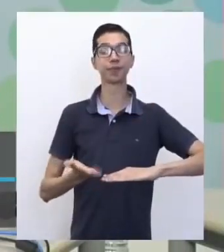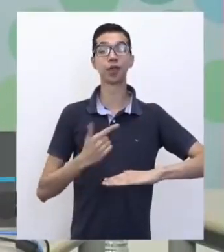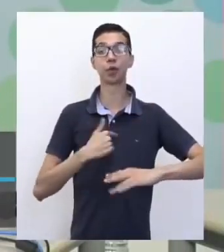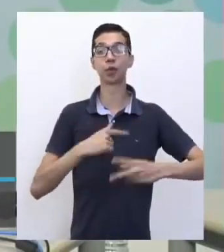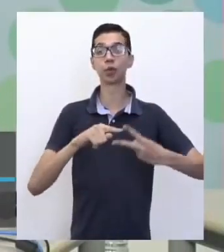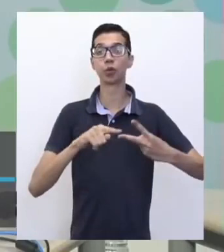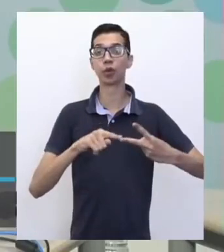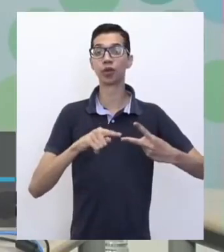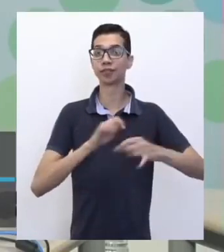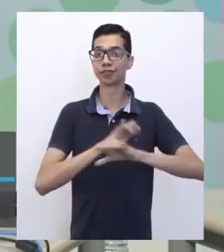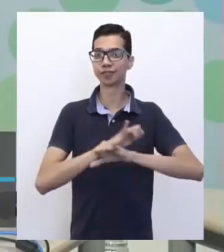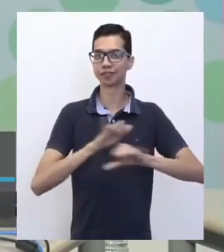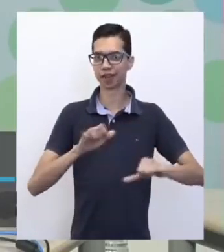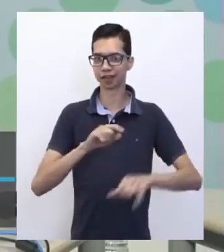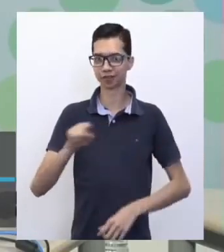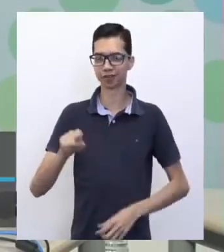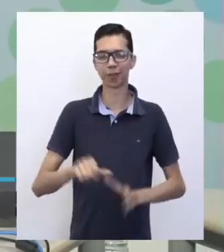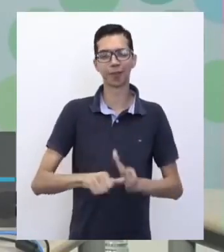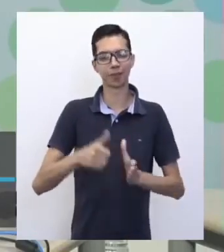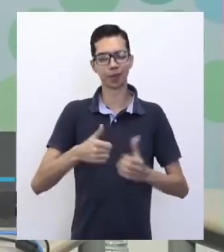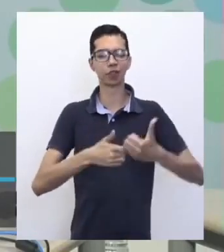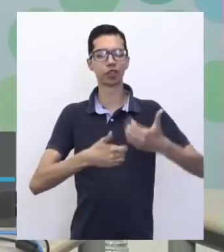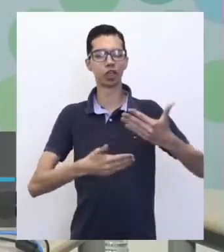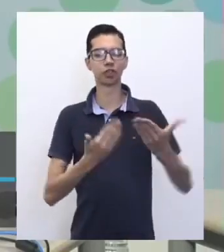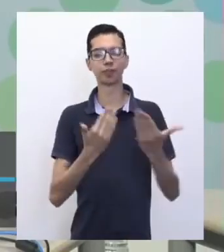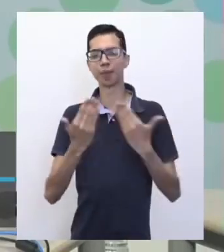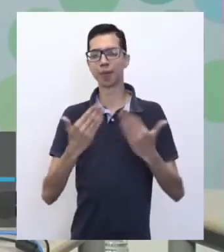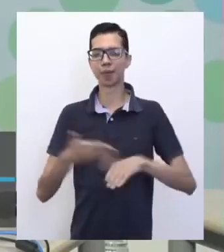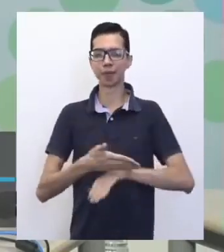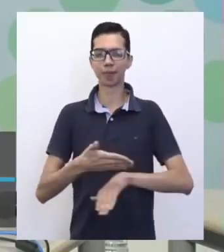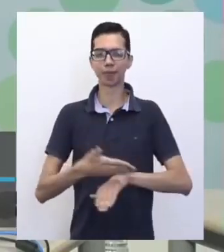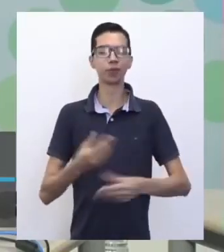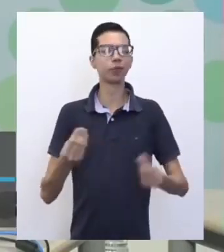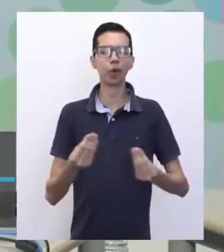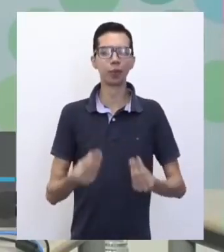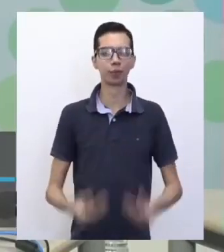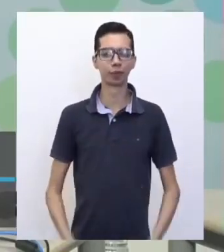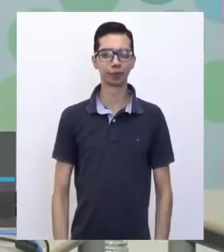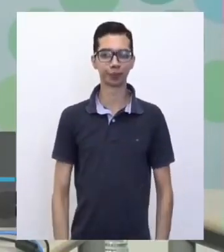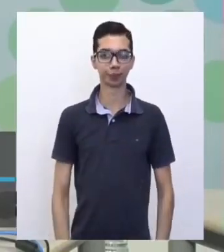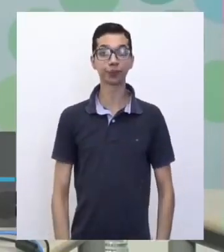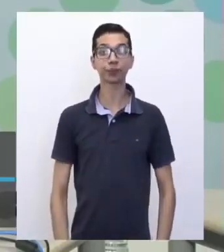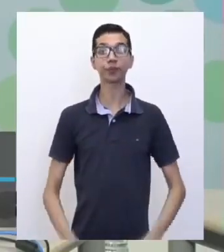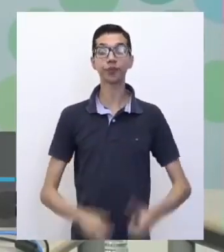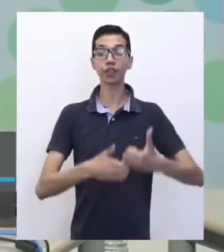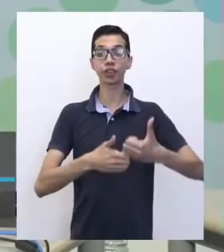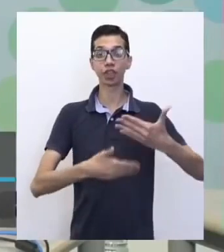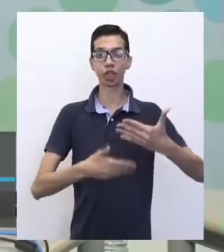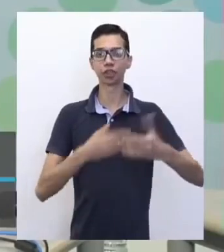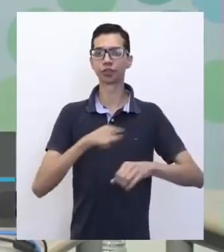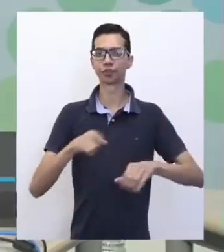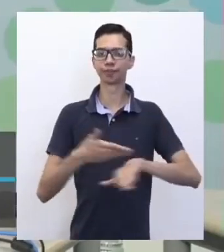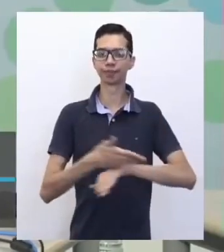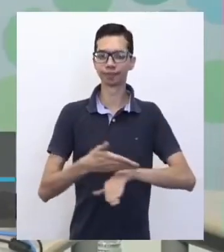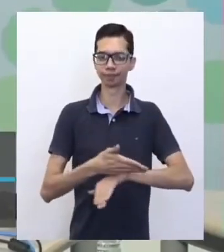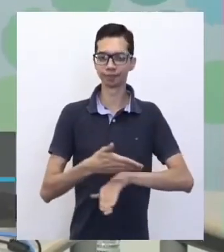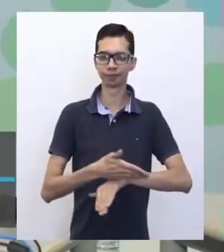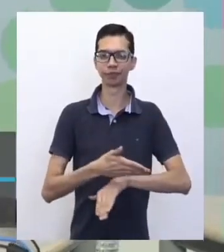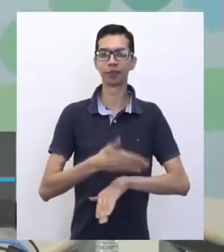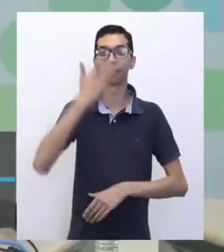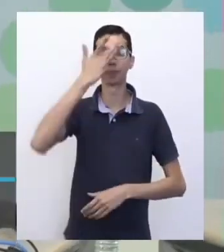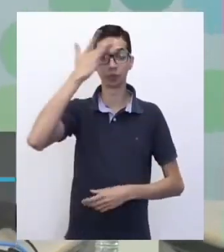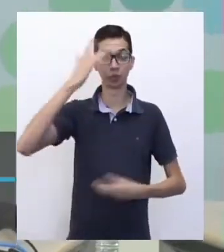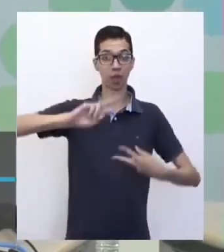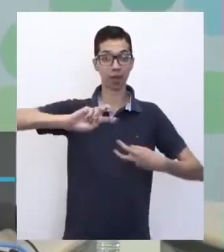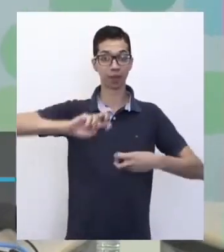ter um chat interativo. Como que vai funcionar isso? E esse chat interativo é só para quem está com o